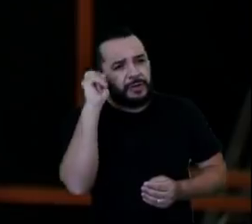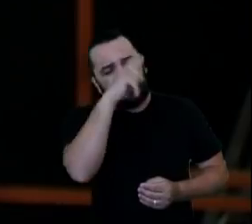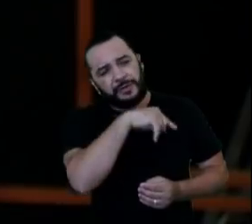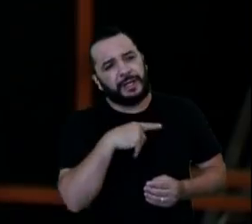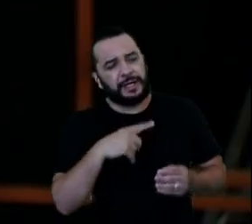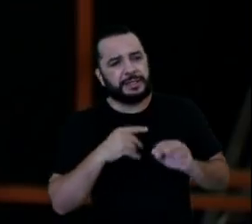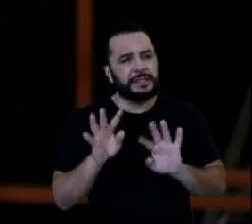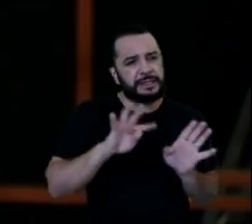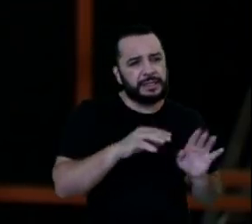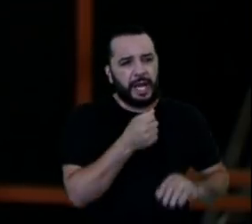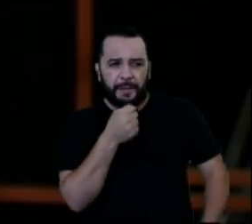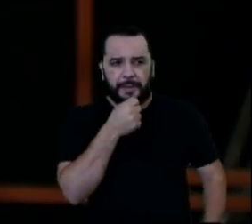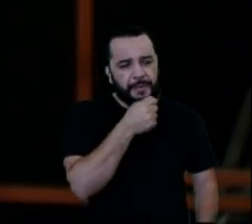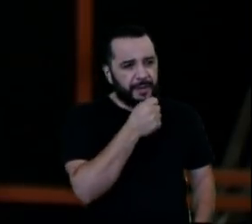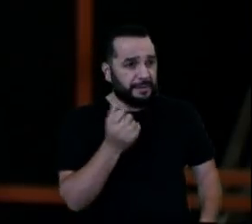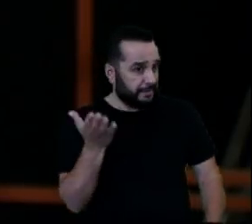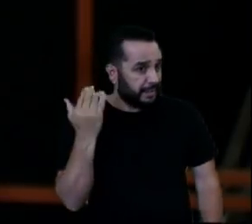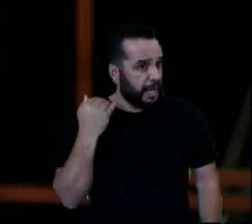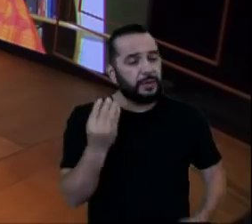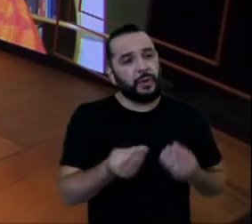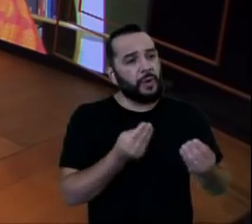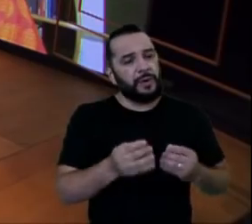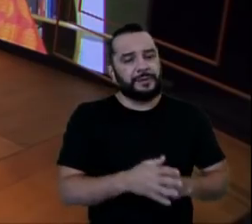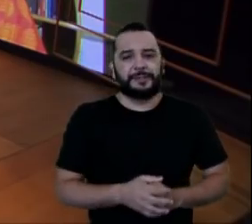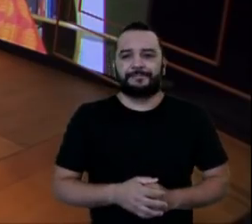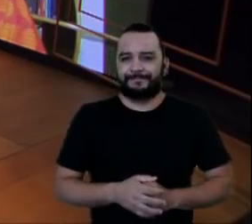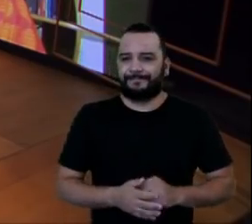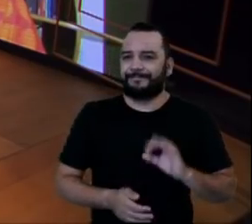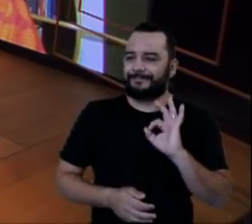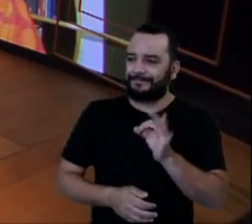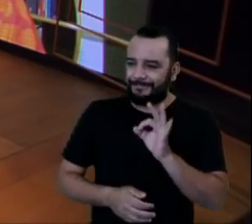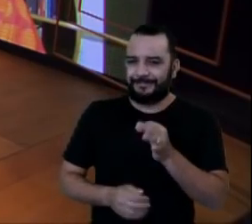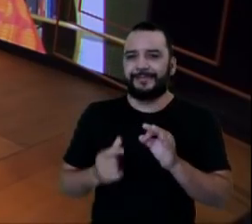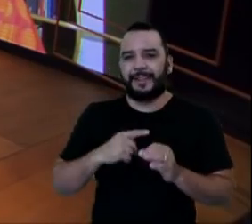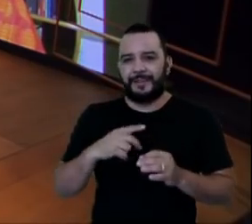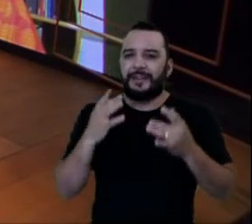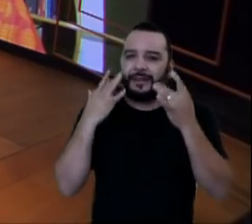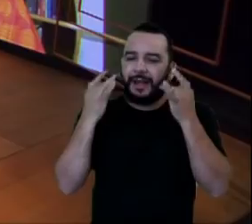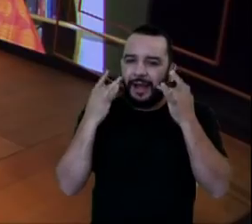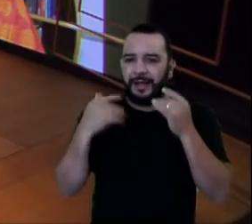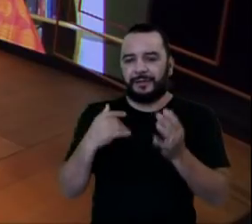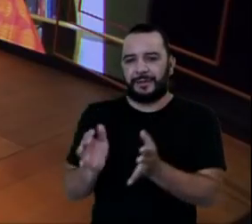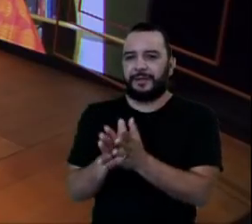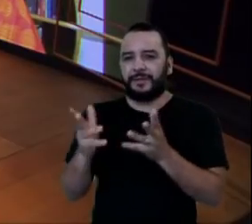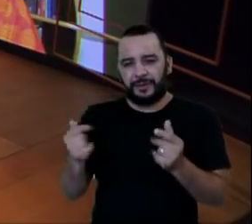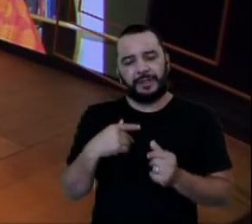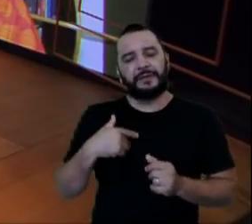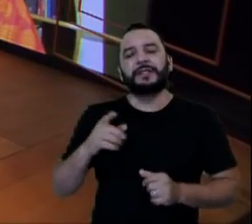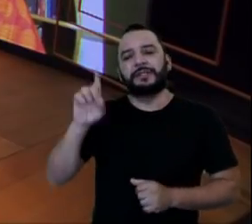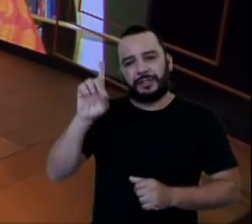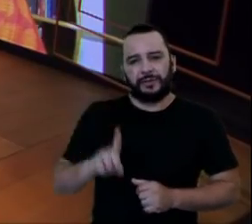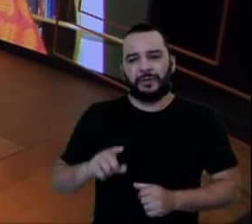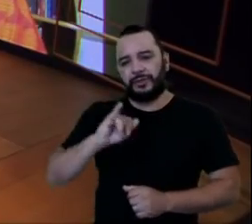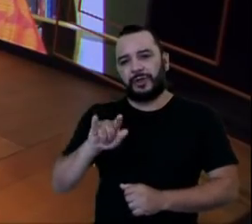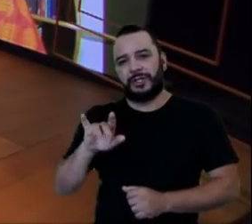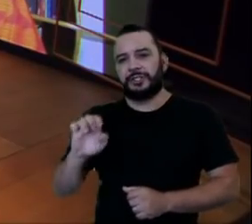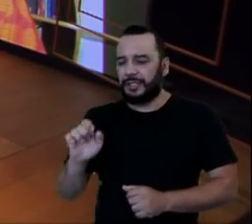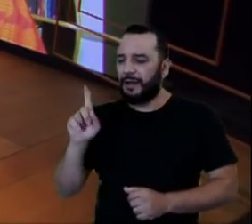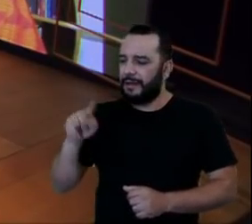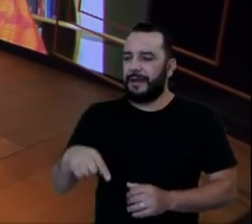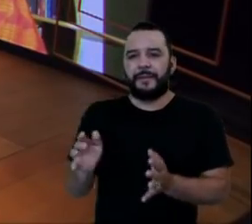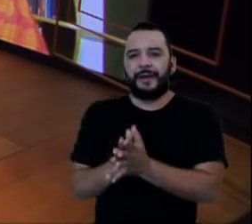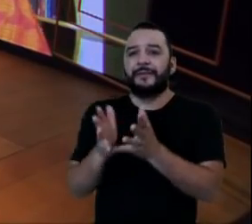1989. O Cabaré foi uma espécie de um precursor dessa onda de musicais que acabou, né, se